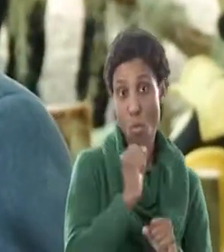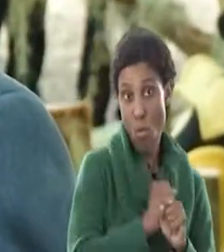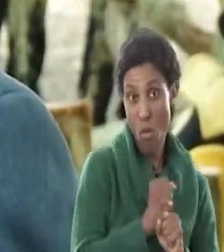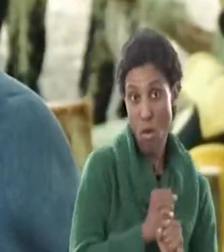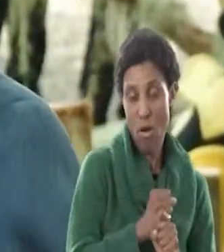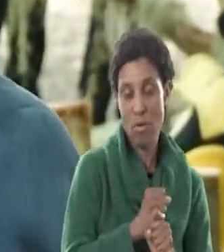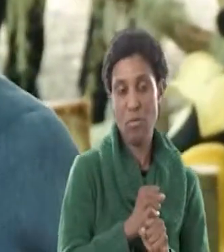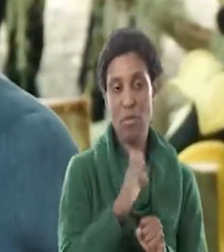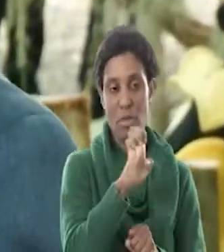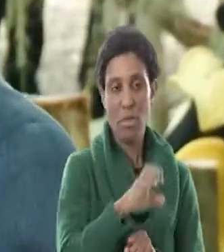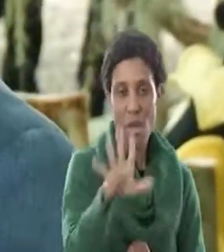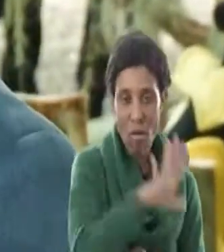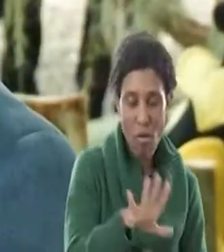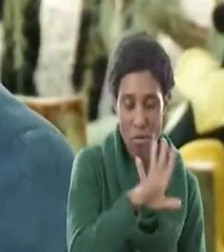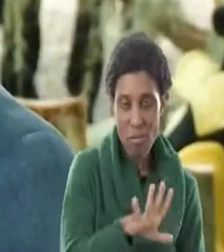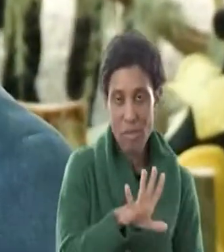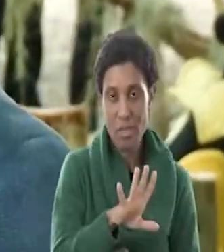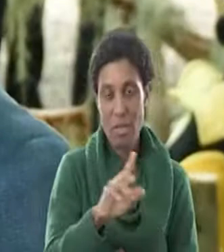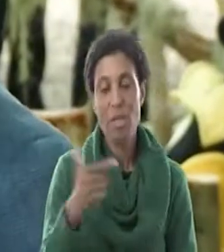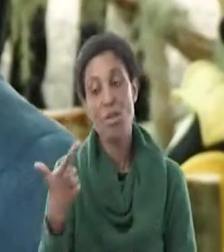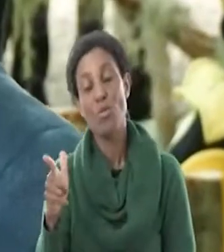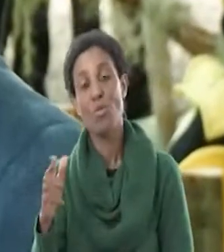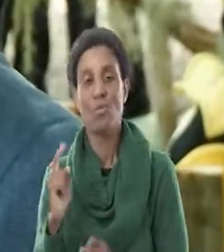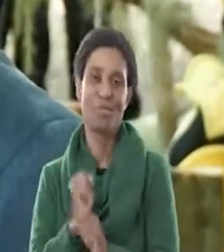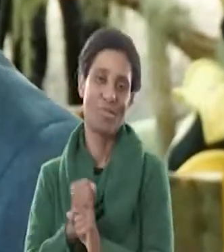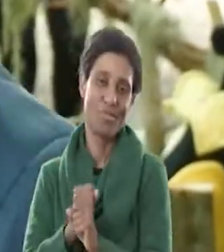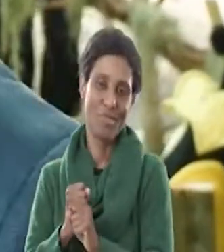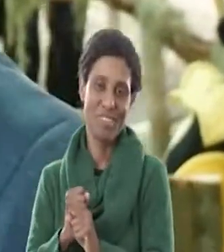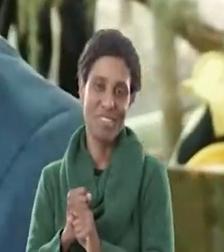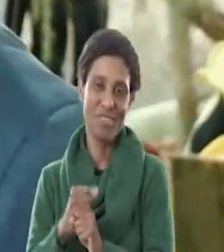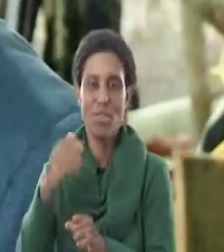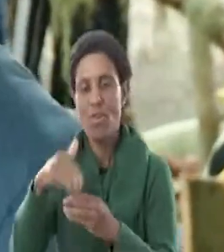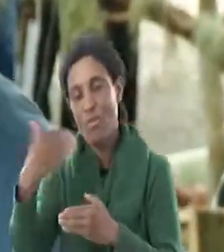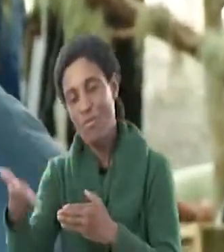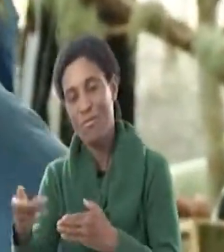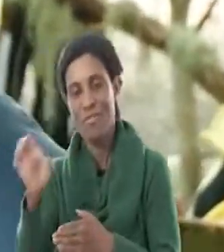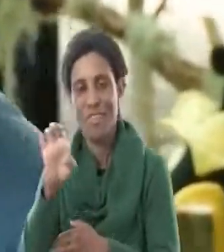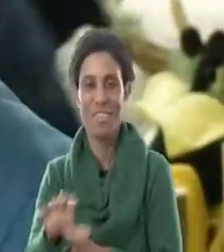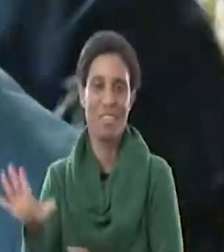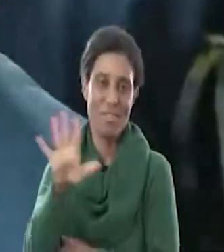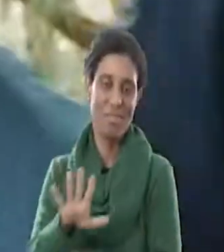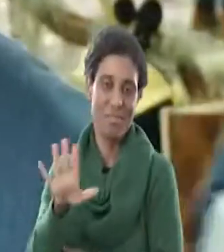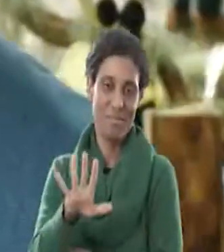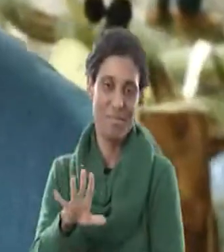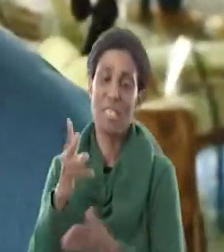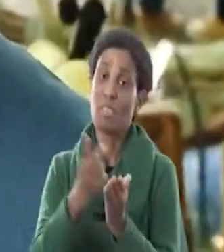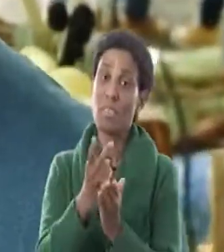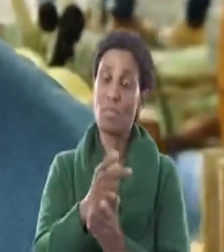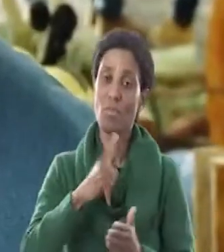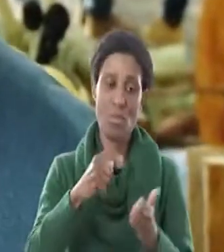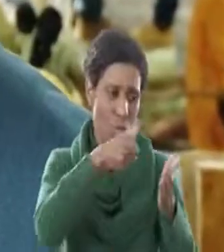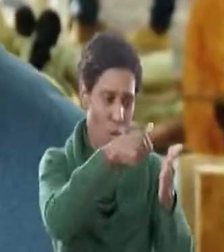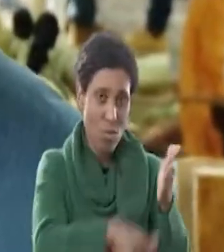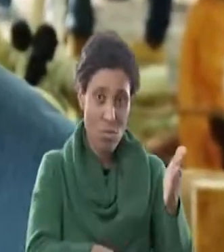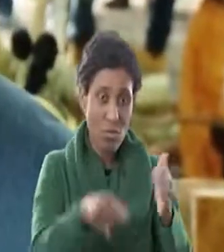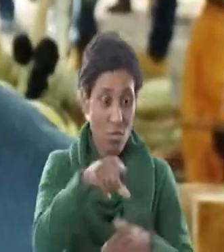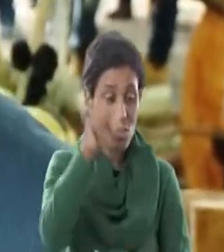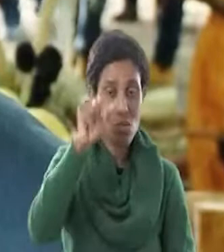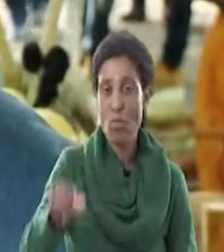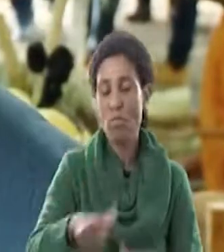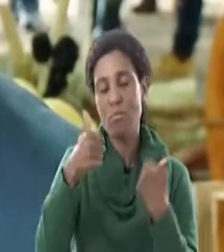país europeu e outro fora da Europa. E durante esse congresso, eles fazem sempre um concurso para